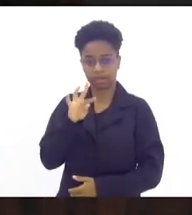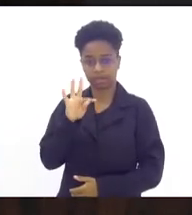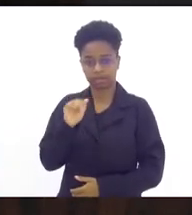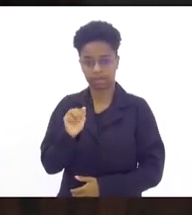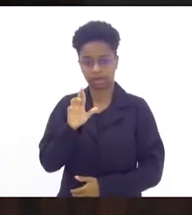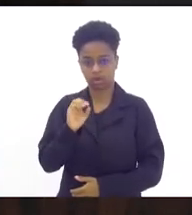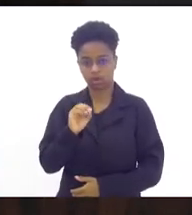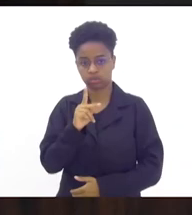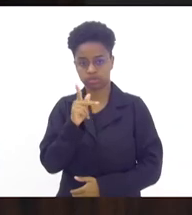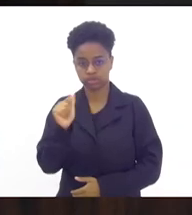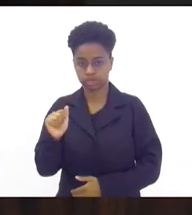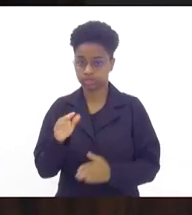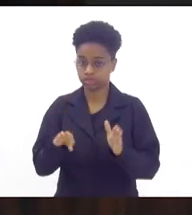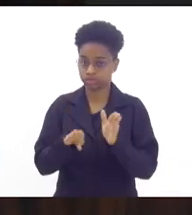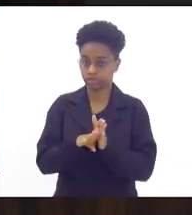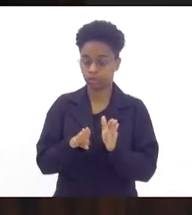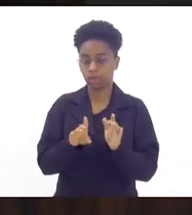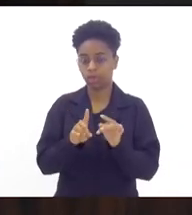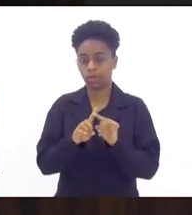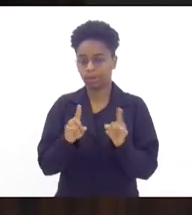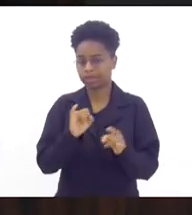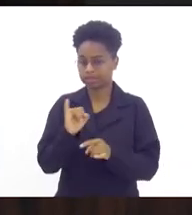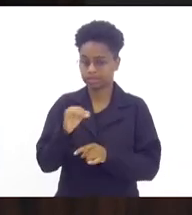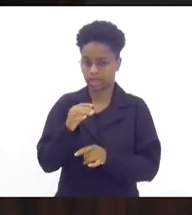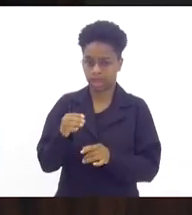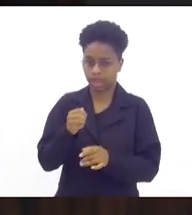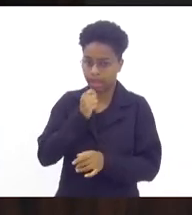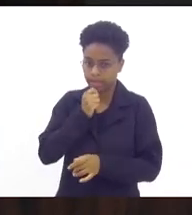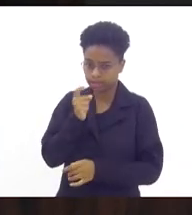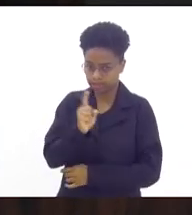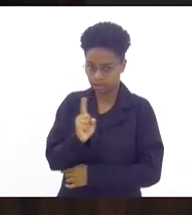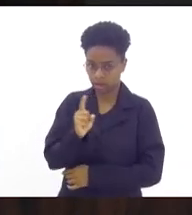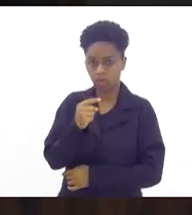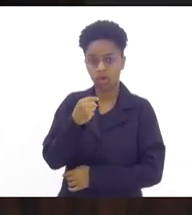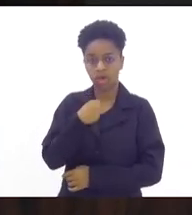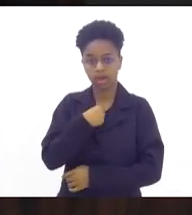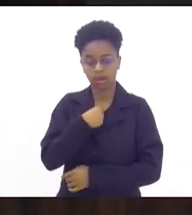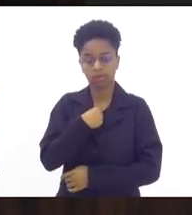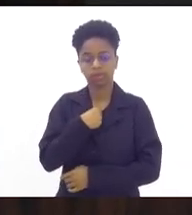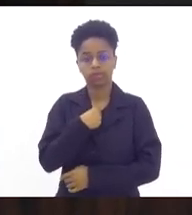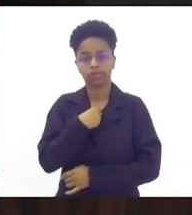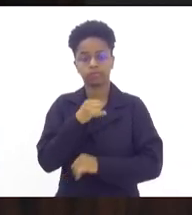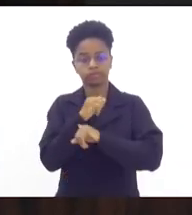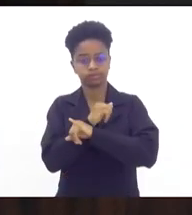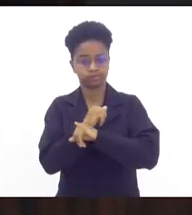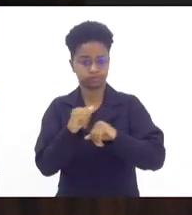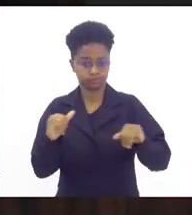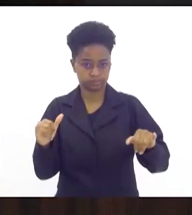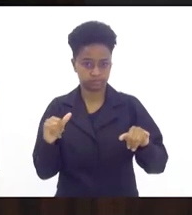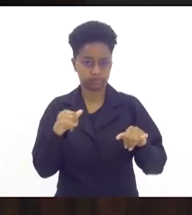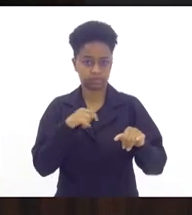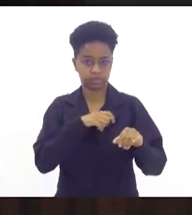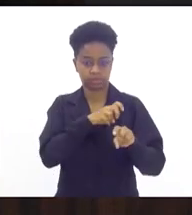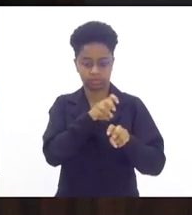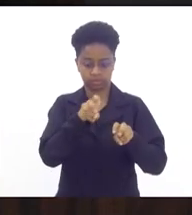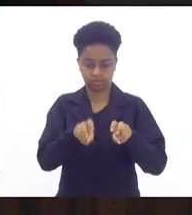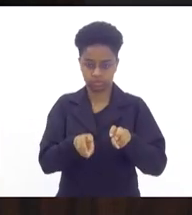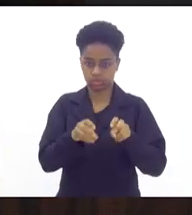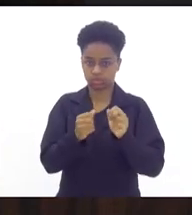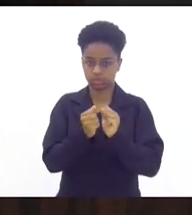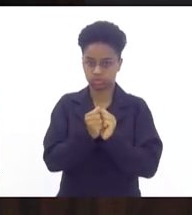quero registrar aqui na mesa conosco a